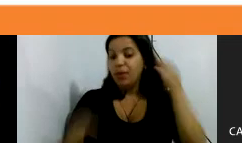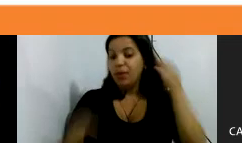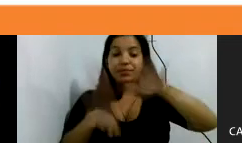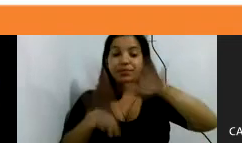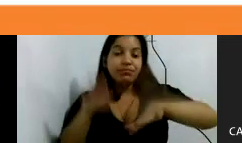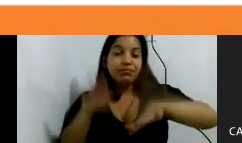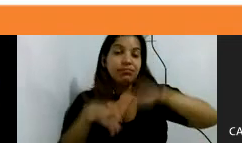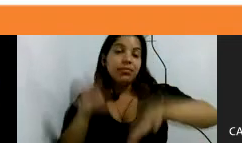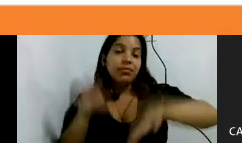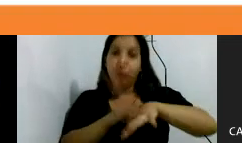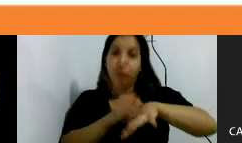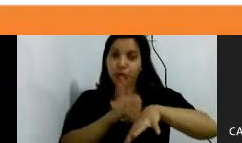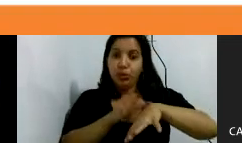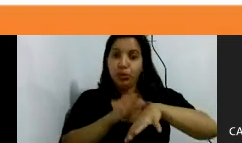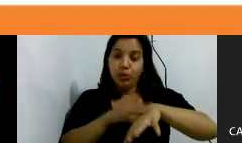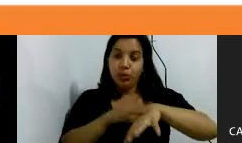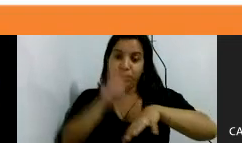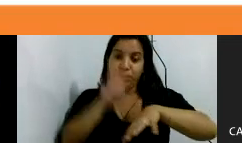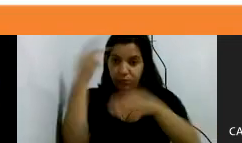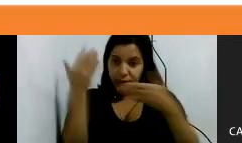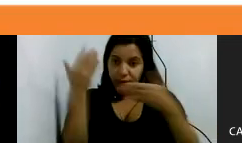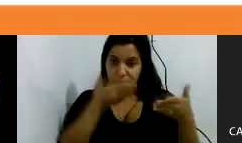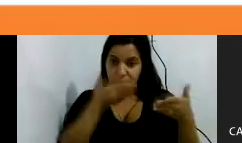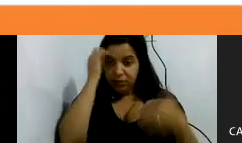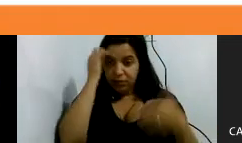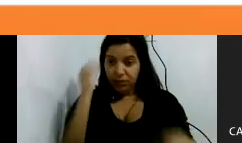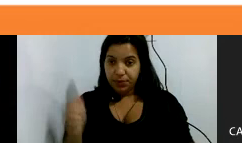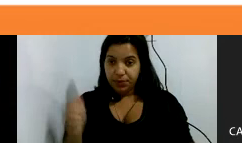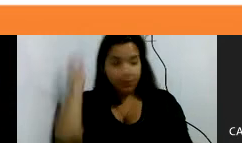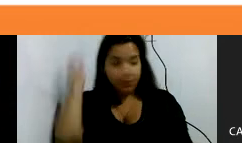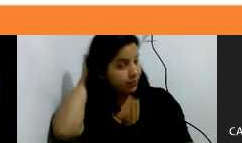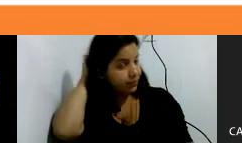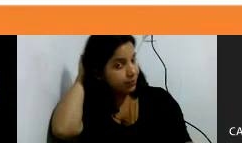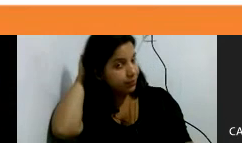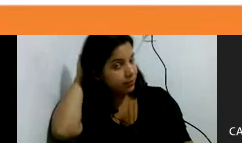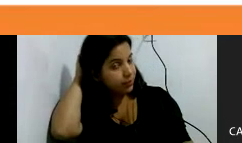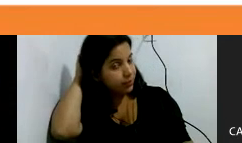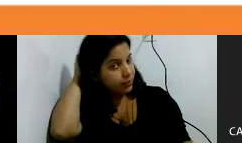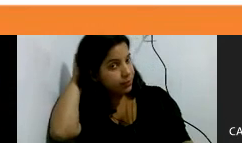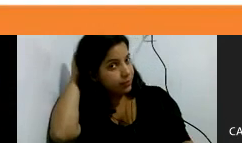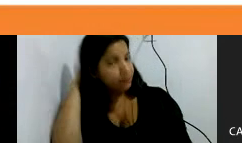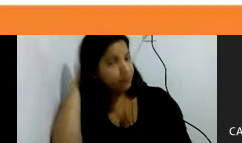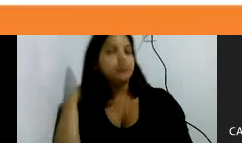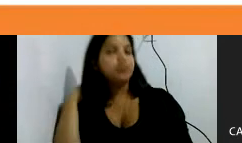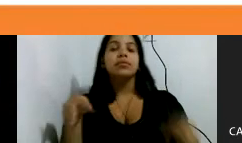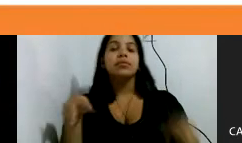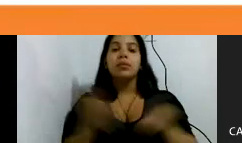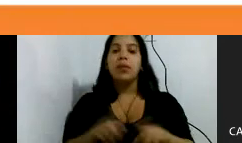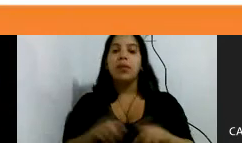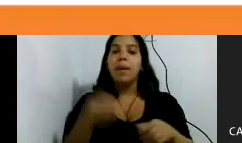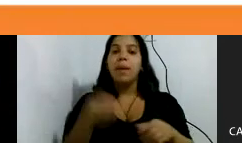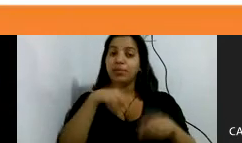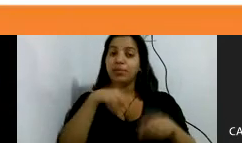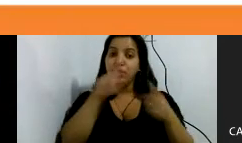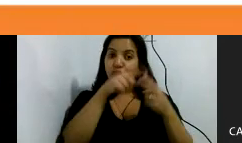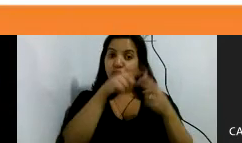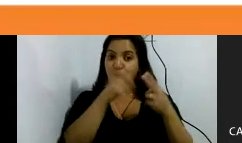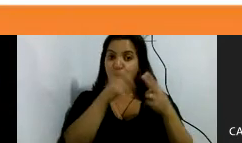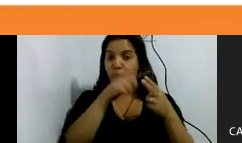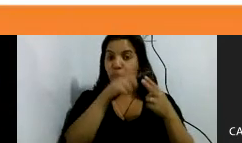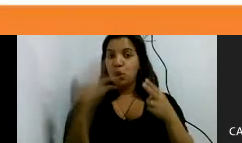da patologia que está associada ao quadro do paciente. Então, existem 2 tipos